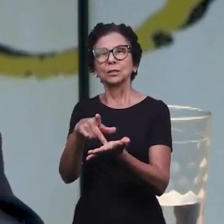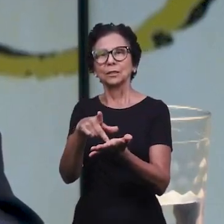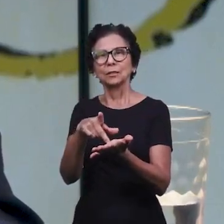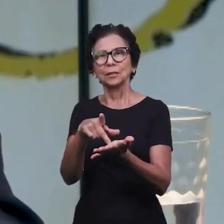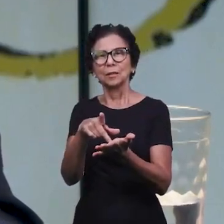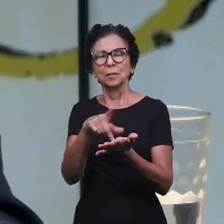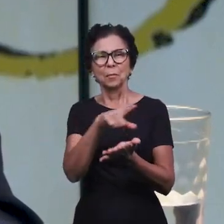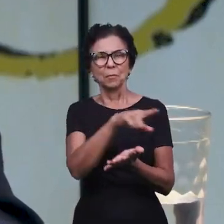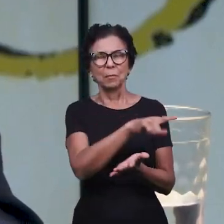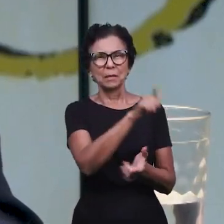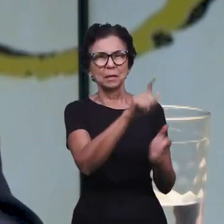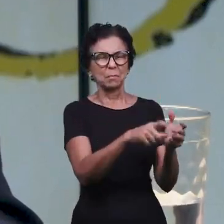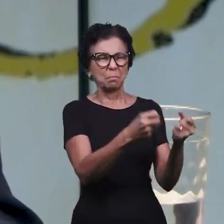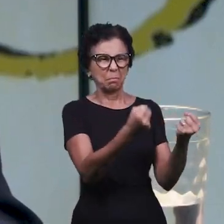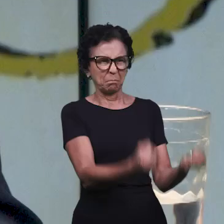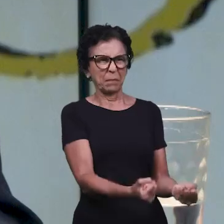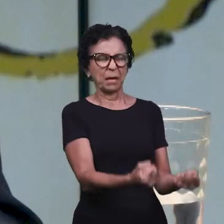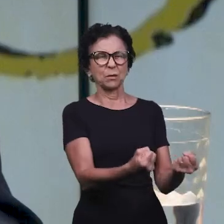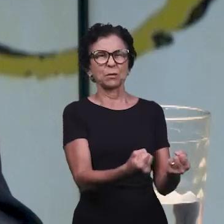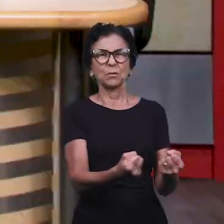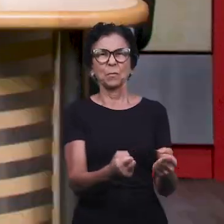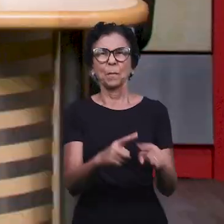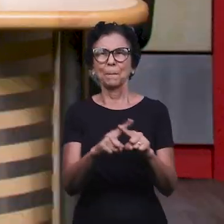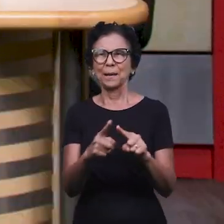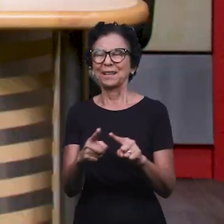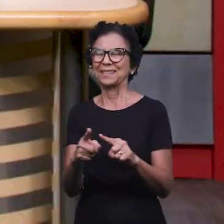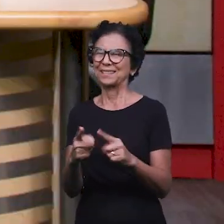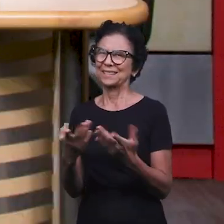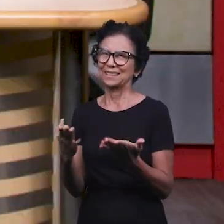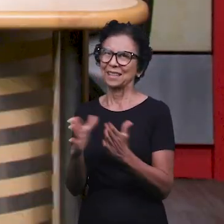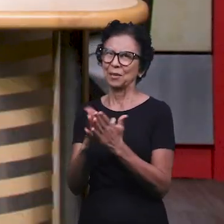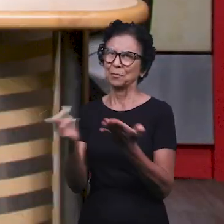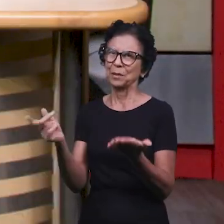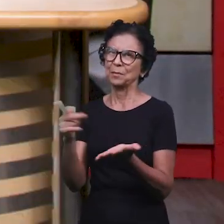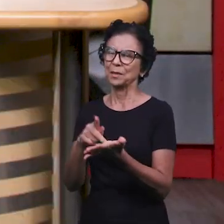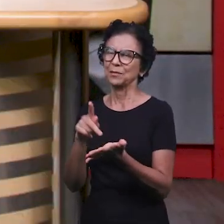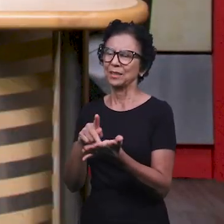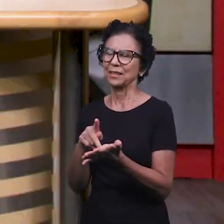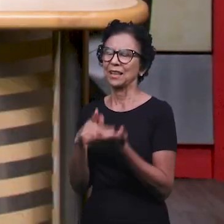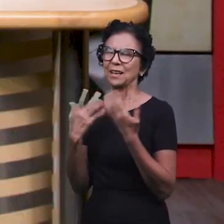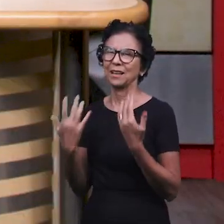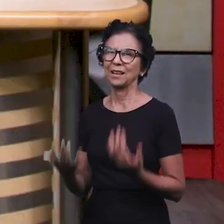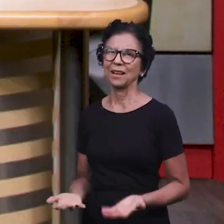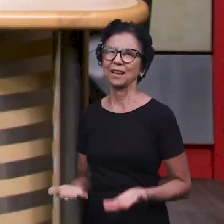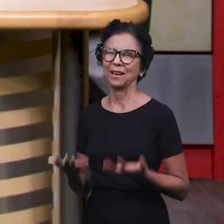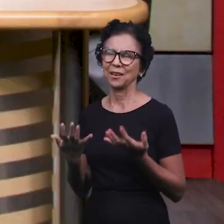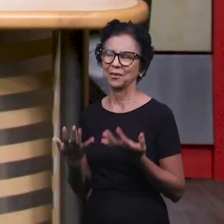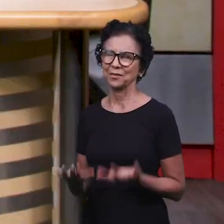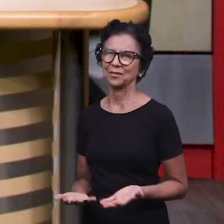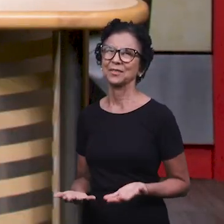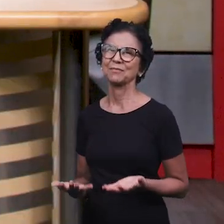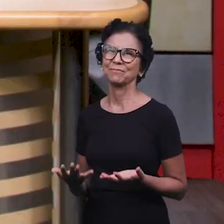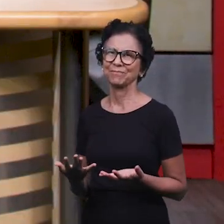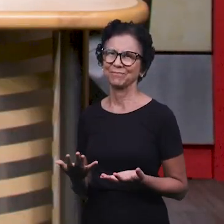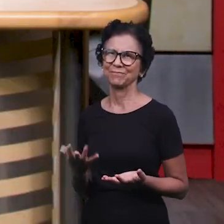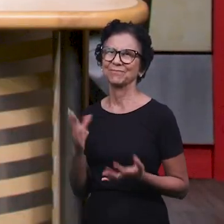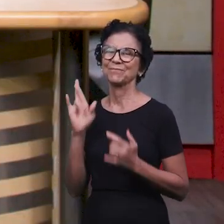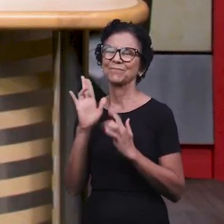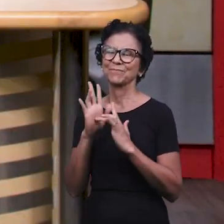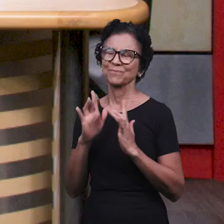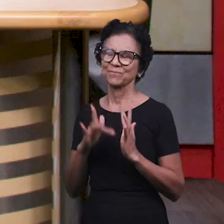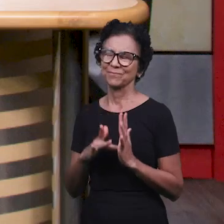fardo leve e suave de Jesus. Glória a Jesus. Pastor Daniel Santana. A palavra que eu quero deixar é sobre aquele